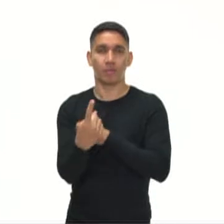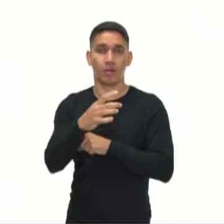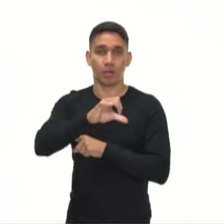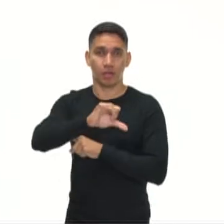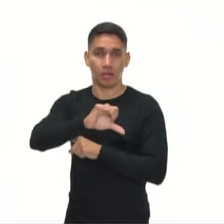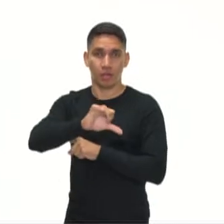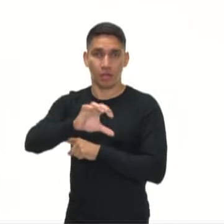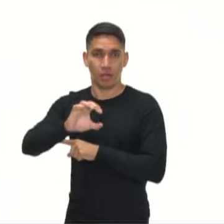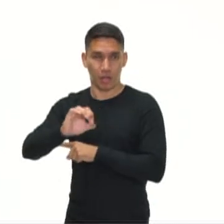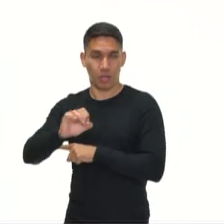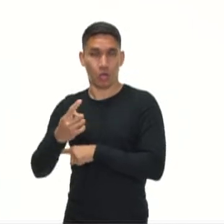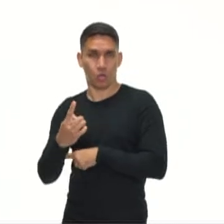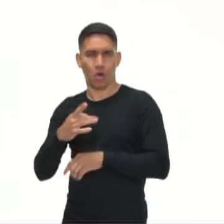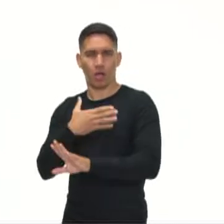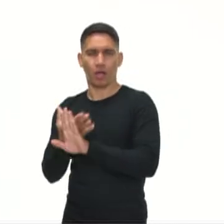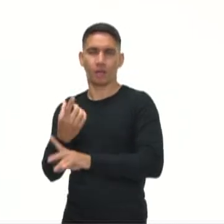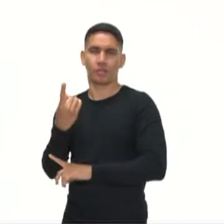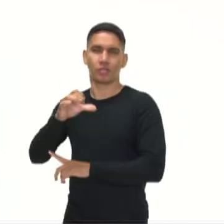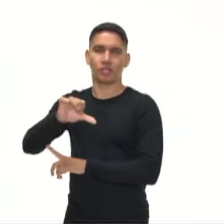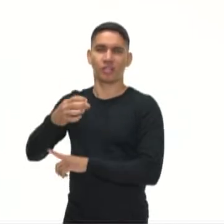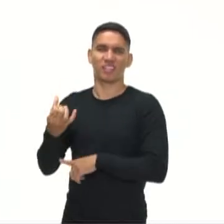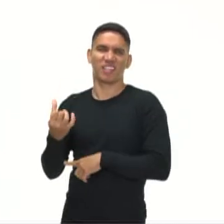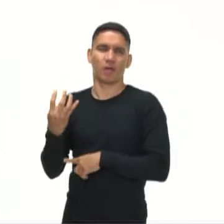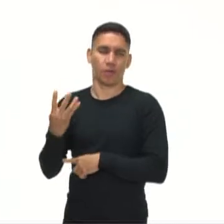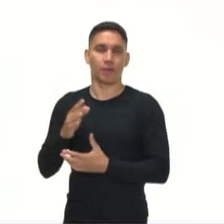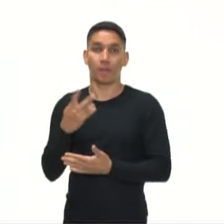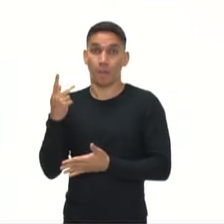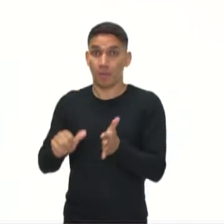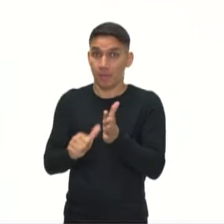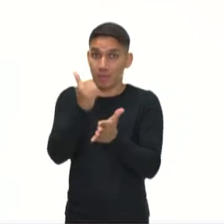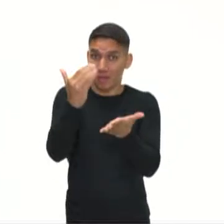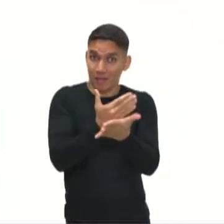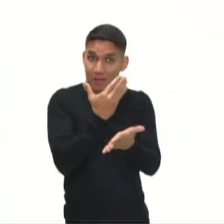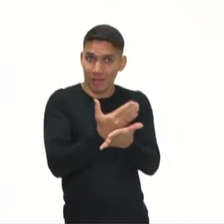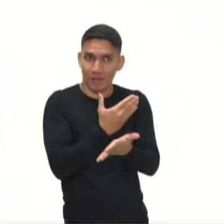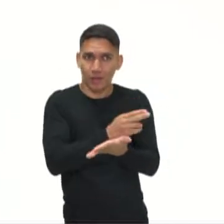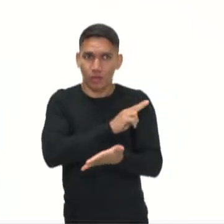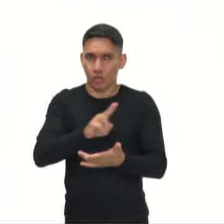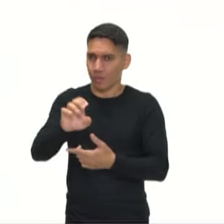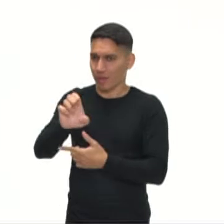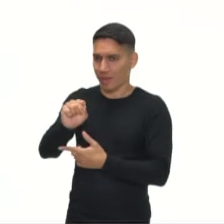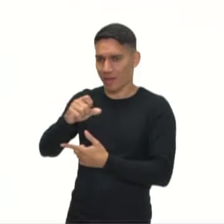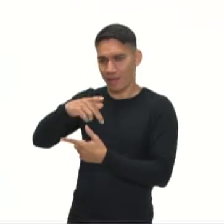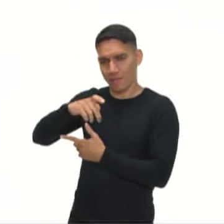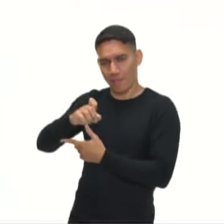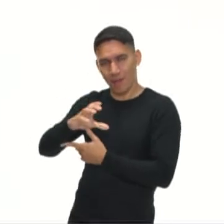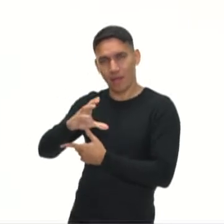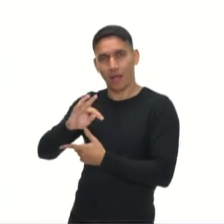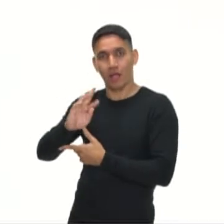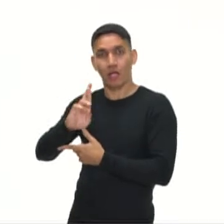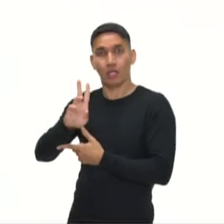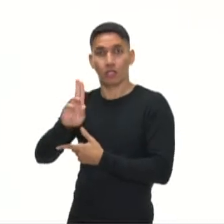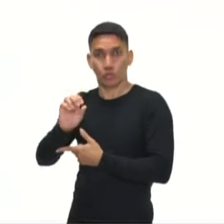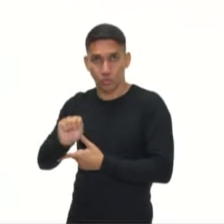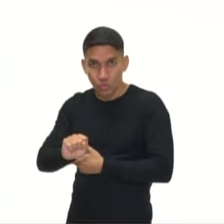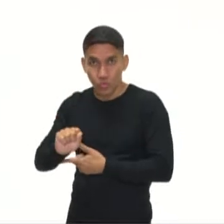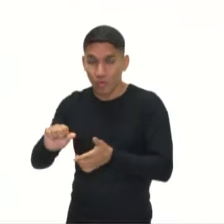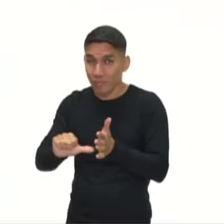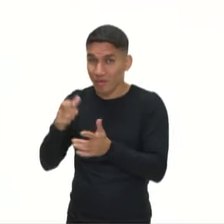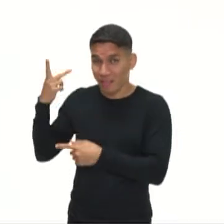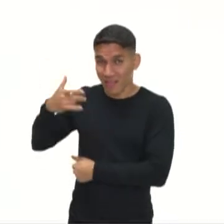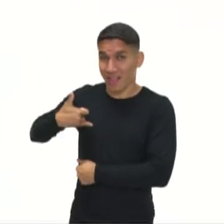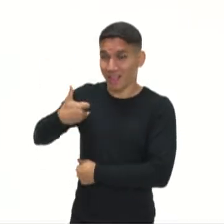a 1964. Seu primeiro livro, Espectros, foi escrito quando a poetisa tinha